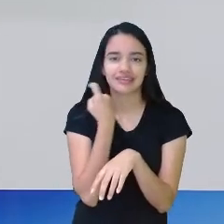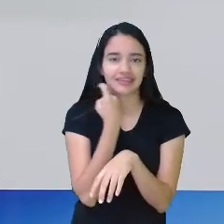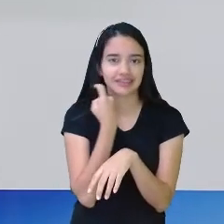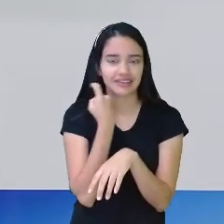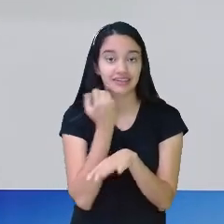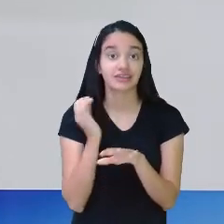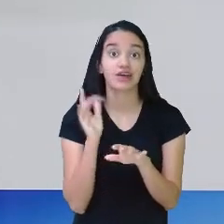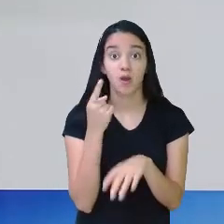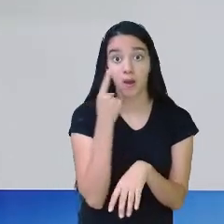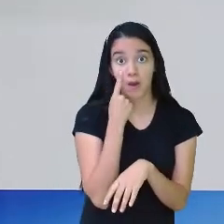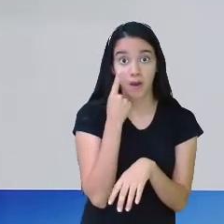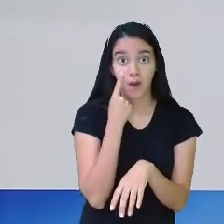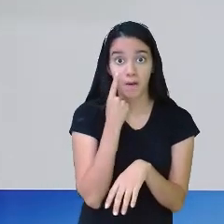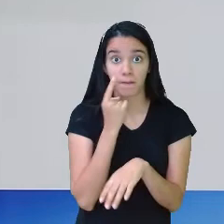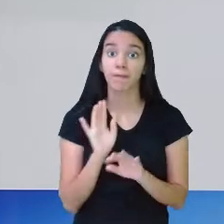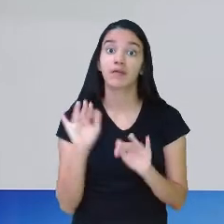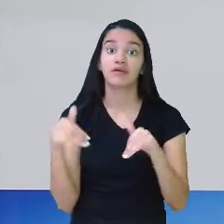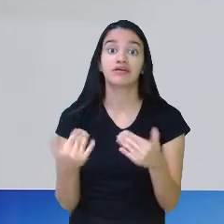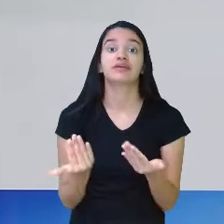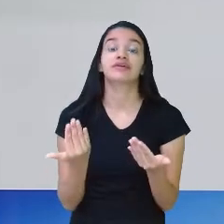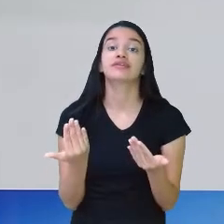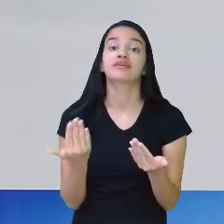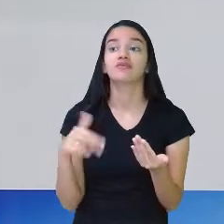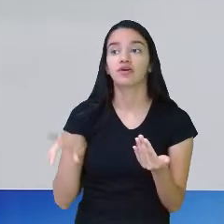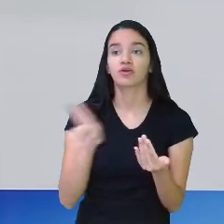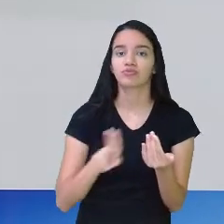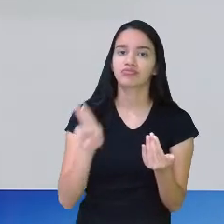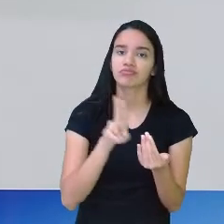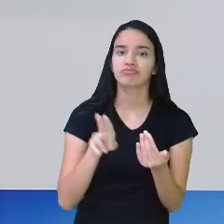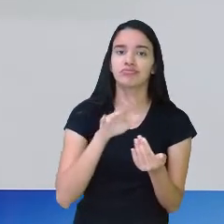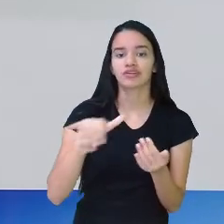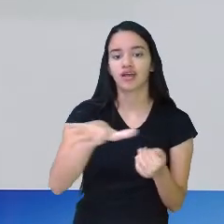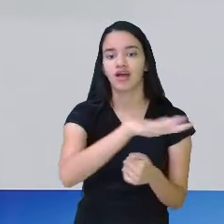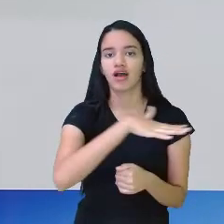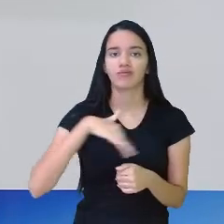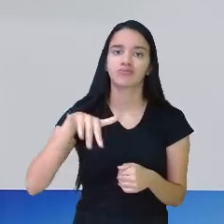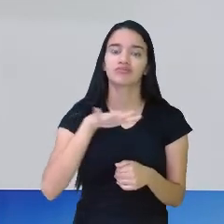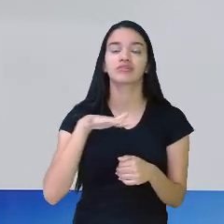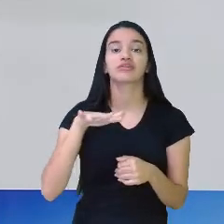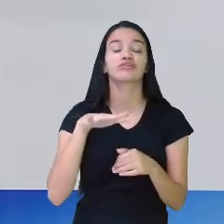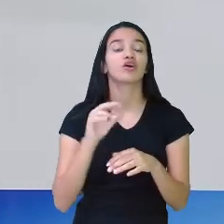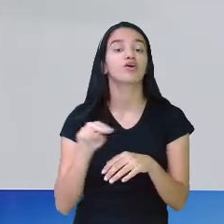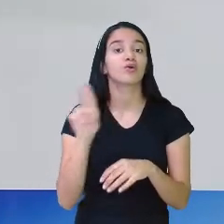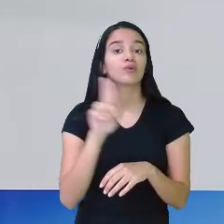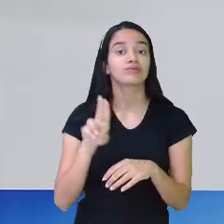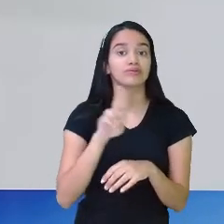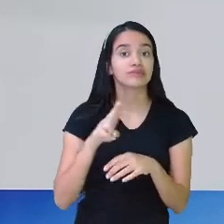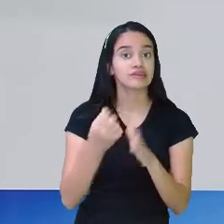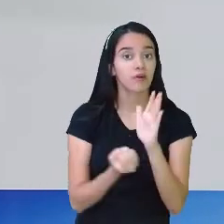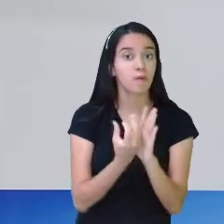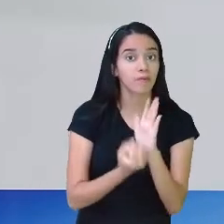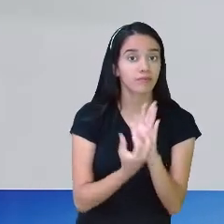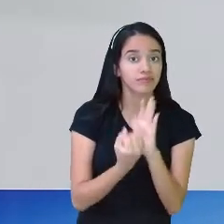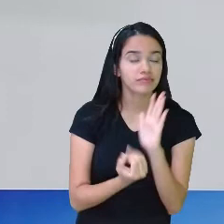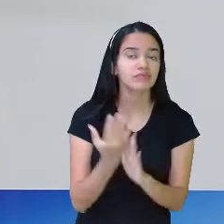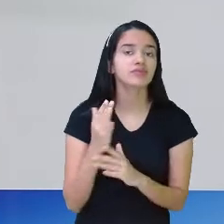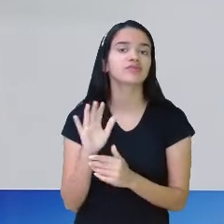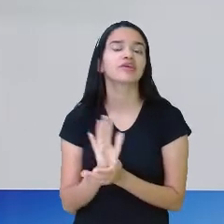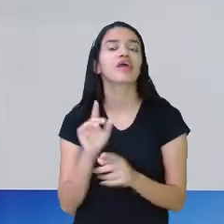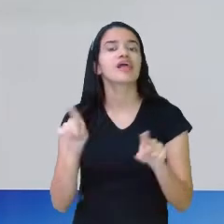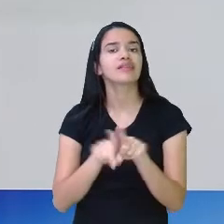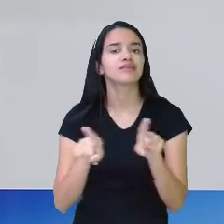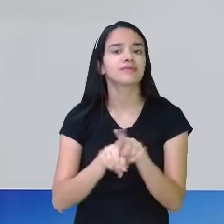aí. E olha só. Então, eles são utilizados essas terras para suas atividades produtivas e apresentação de